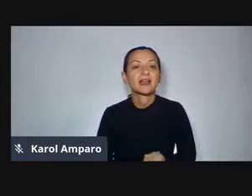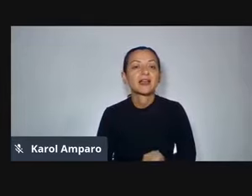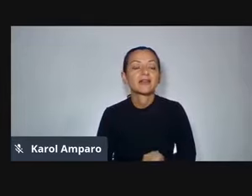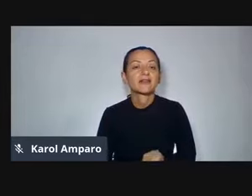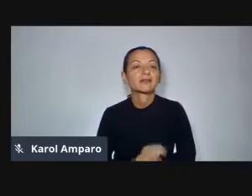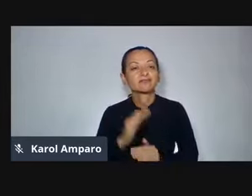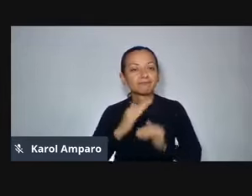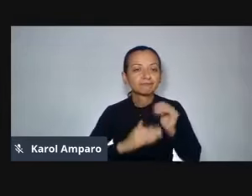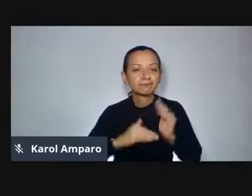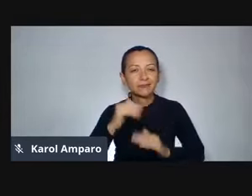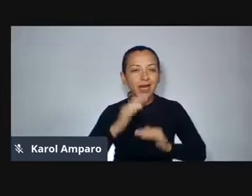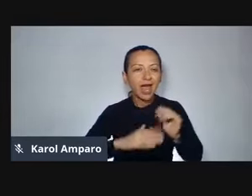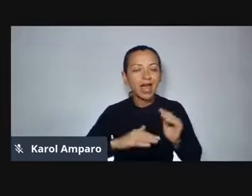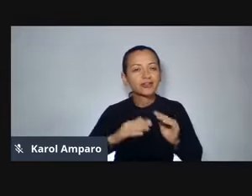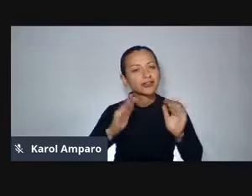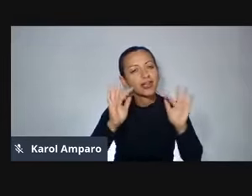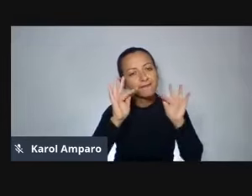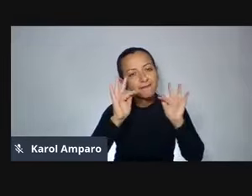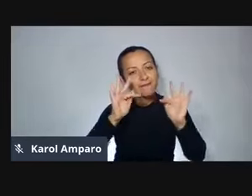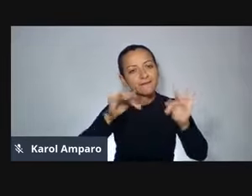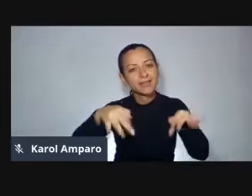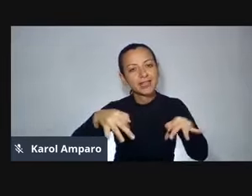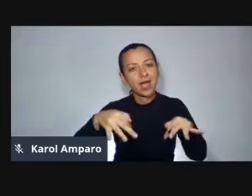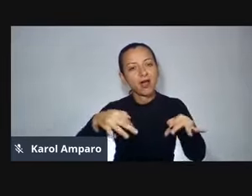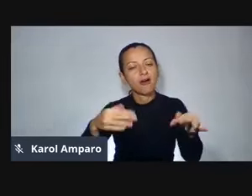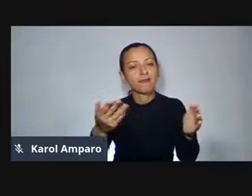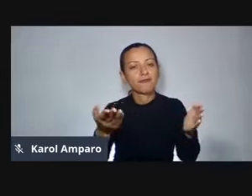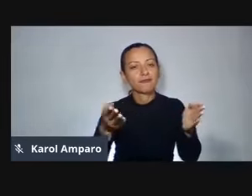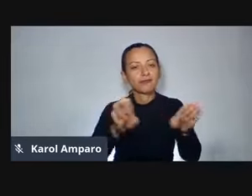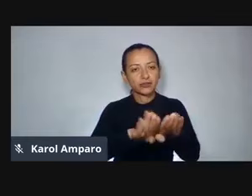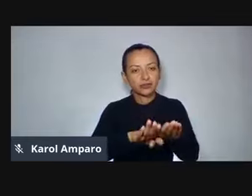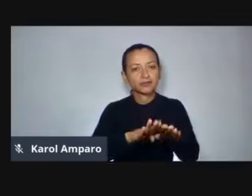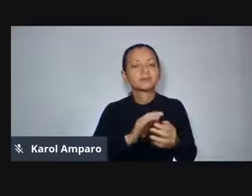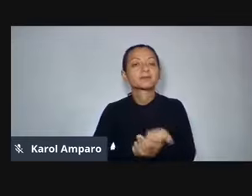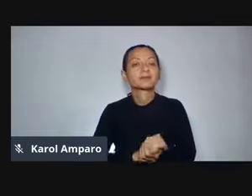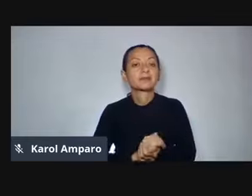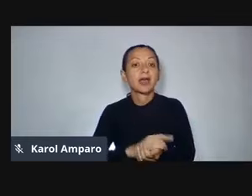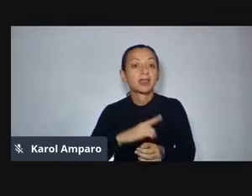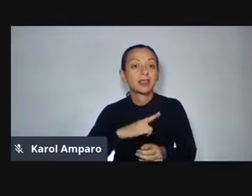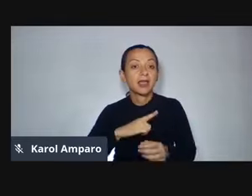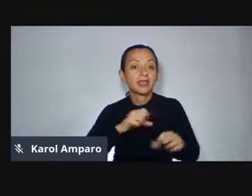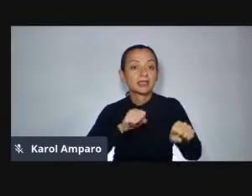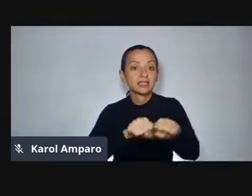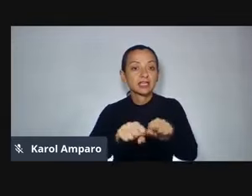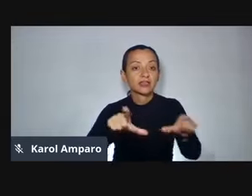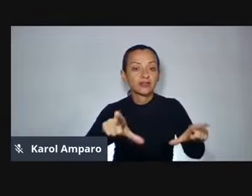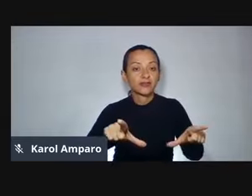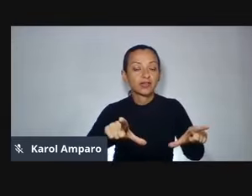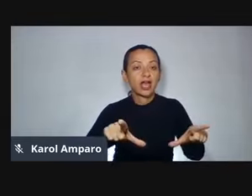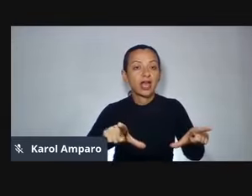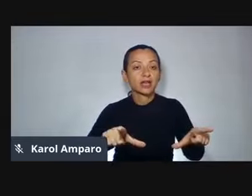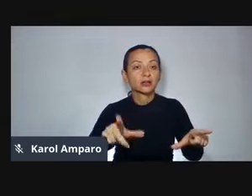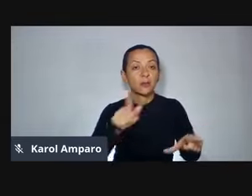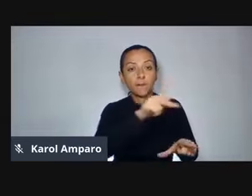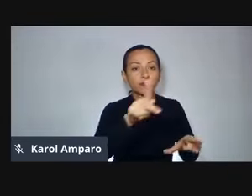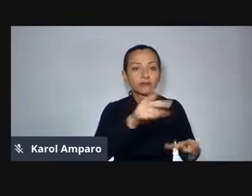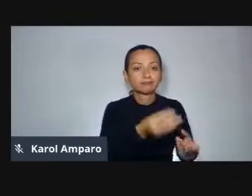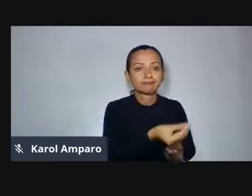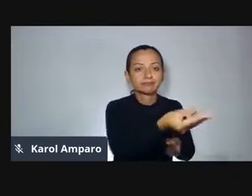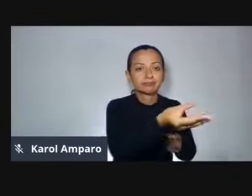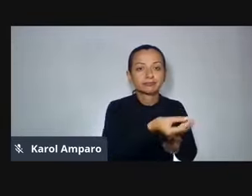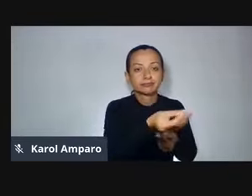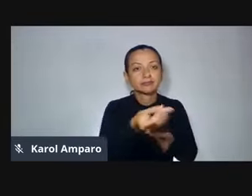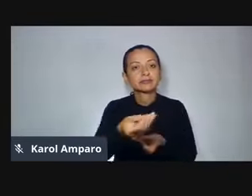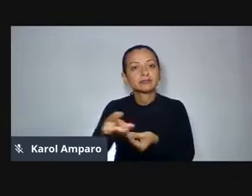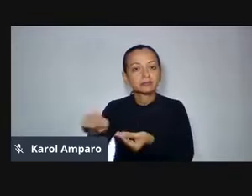vai ser por volta das 5 horas. E aí a gente vai entregar os certificados para os docentes do evento